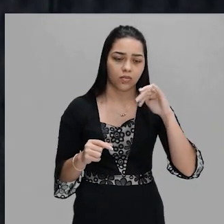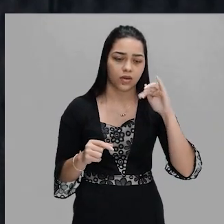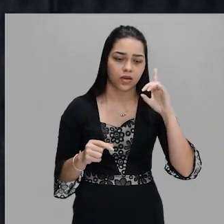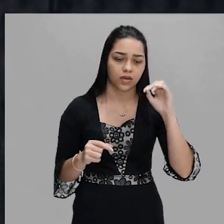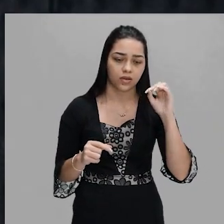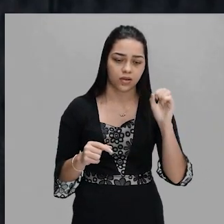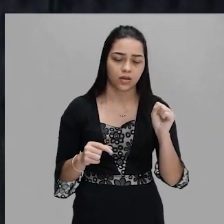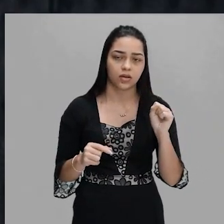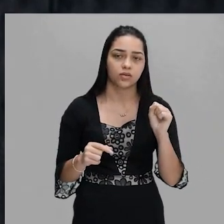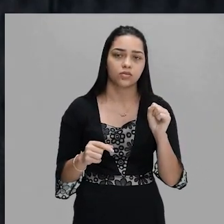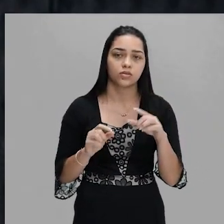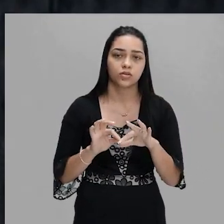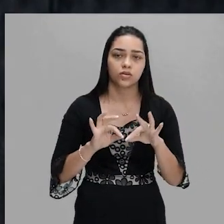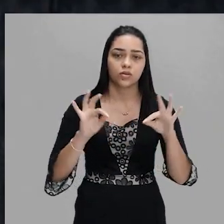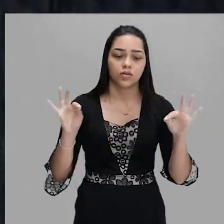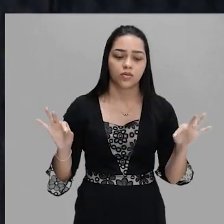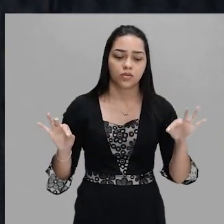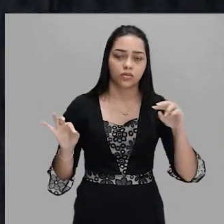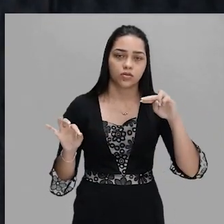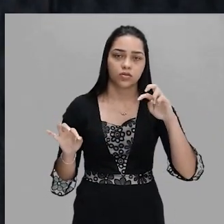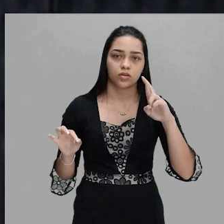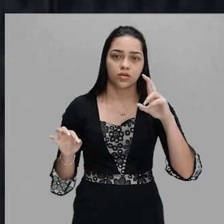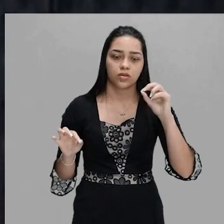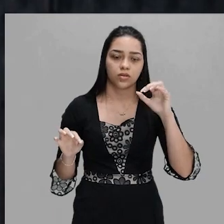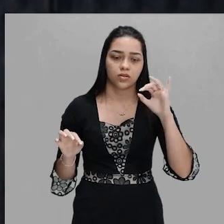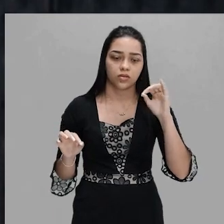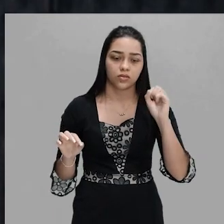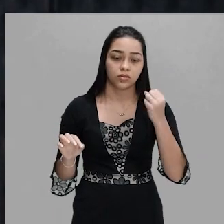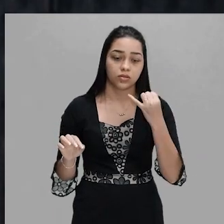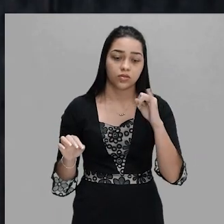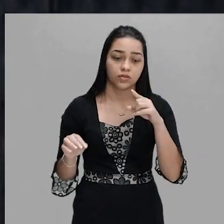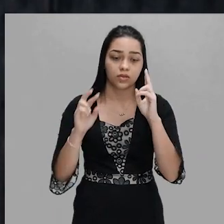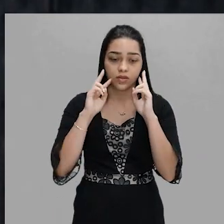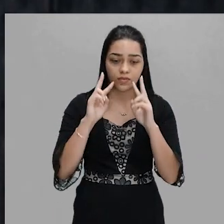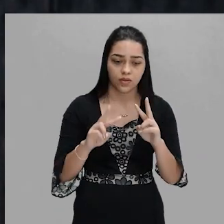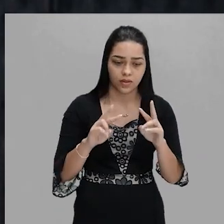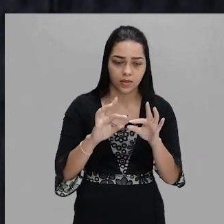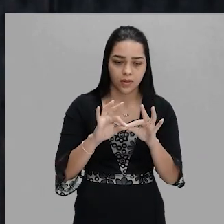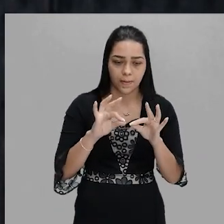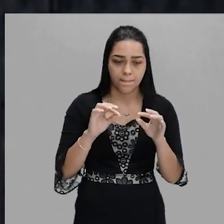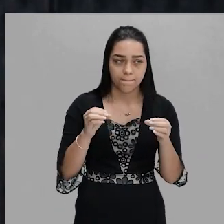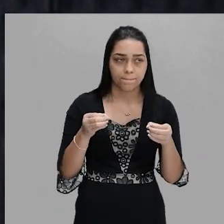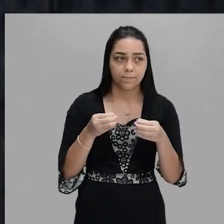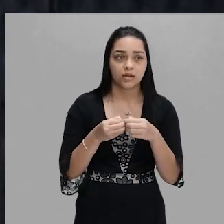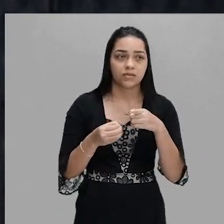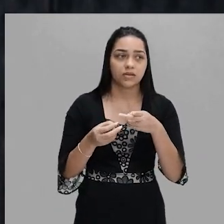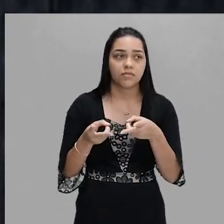de prolongamentos de neurônio. Se você analisar isso de mais de perto,